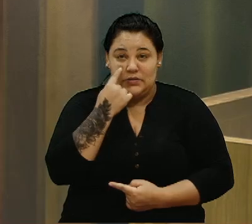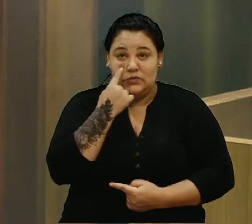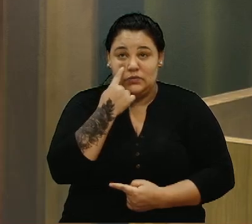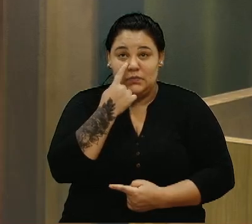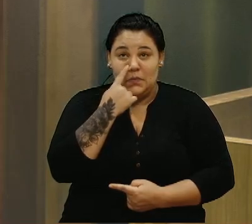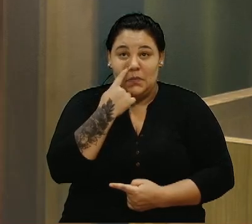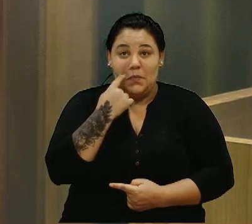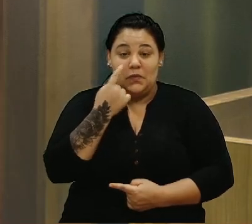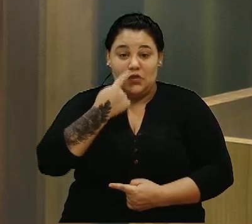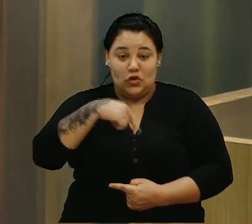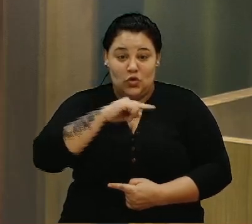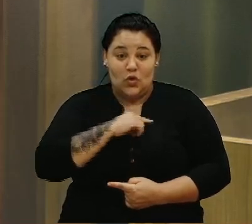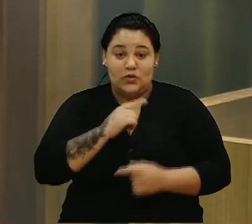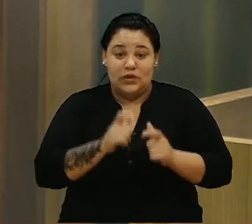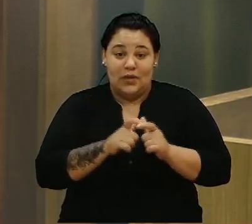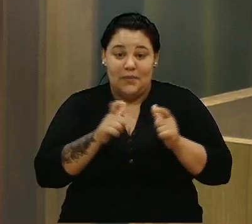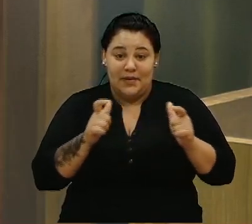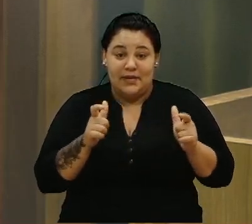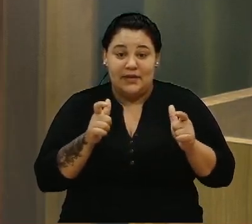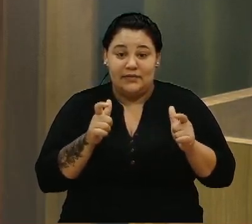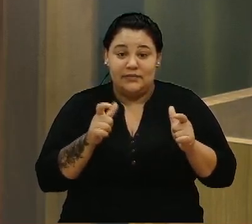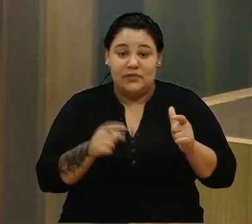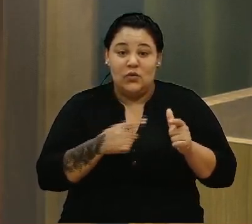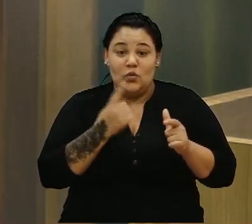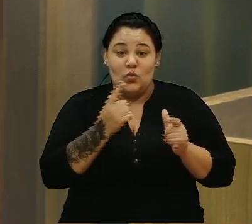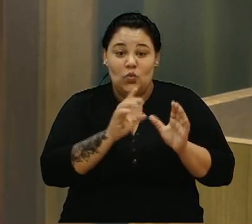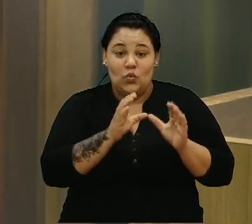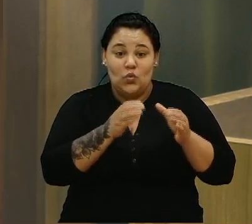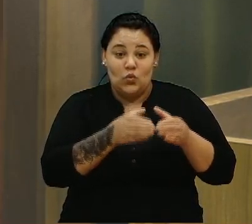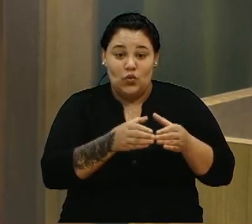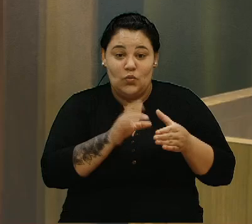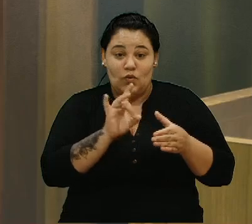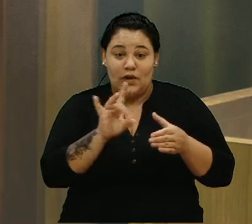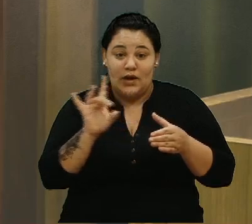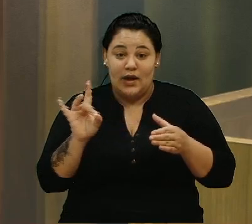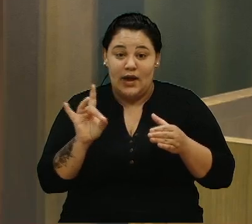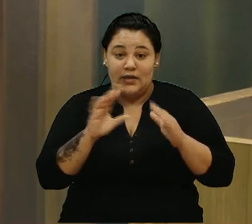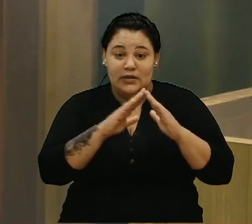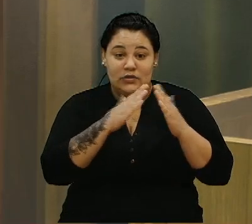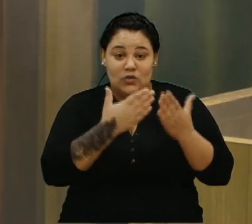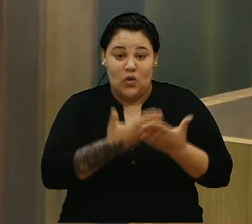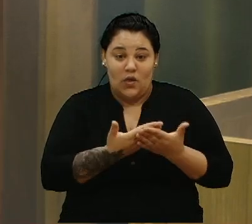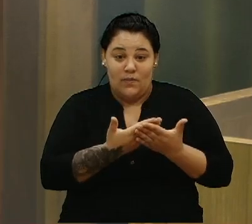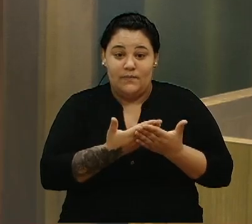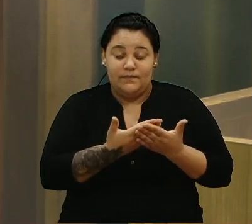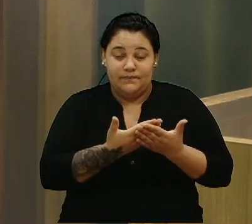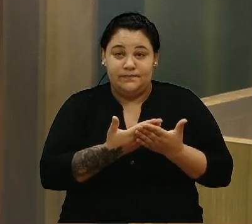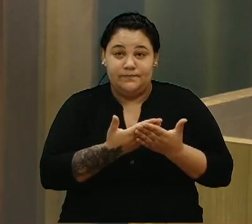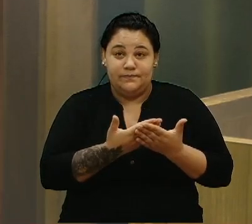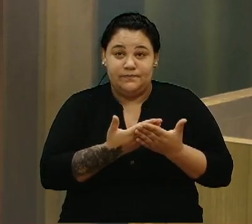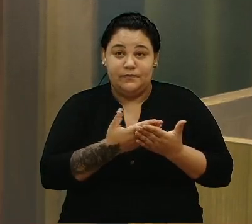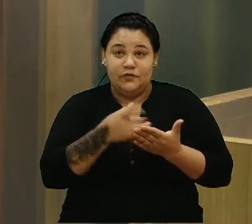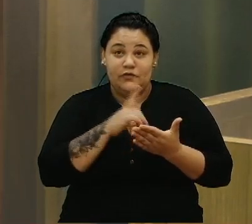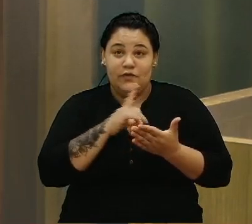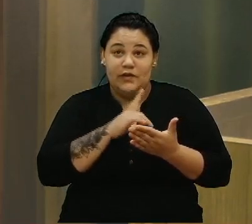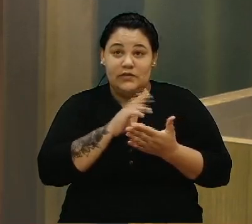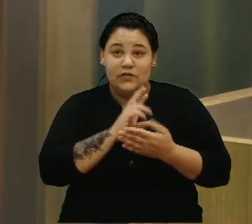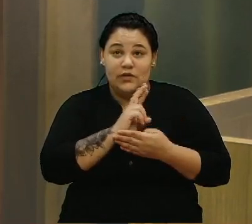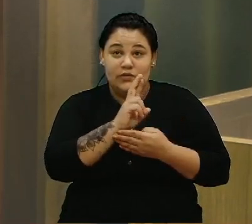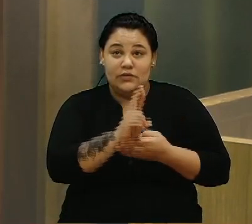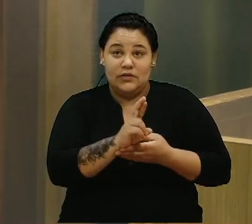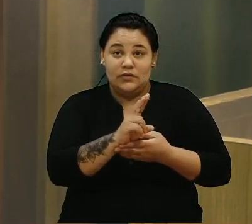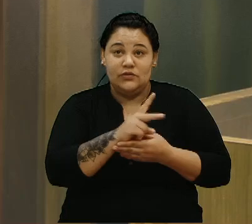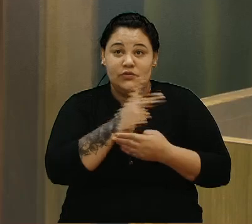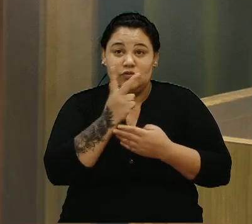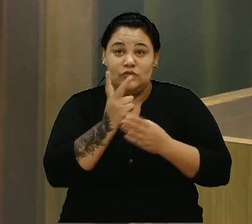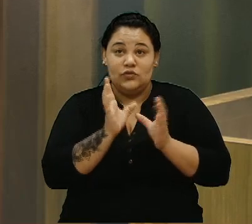se nós ampliássemos uma turma por escola, uma sala por escola, que resultaria em 2